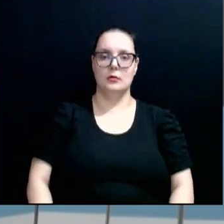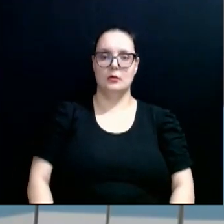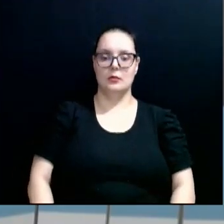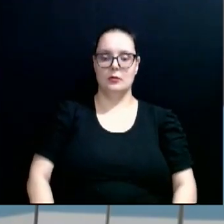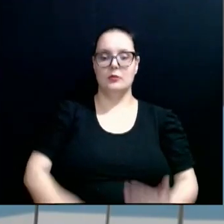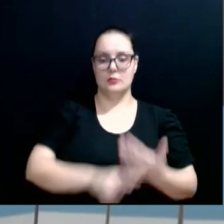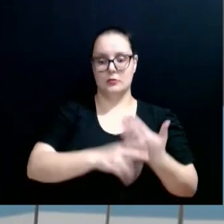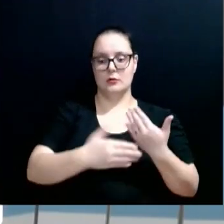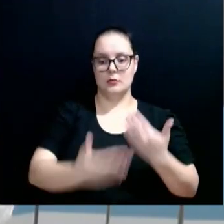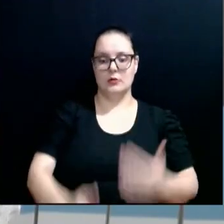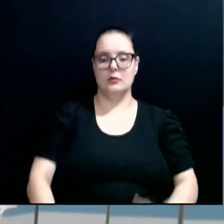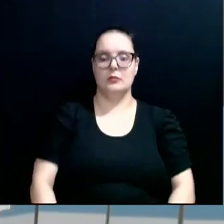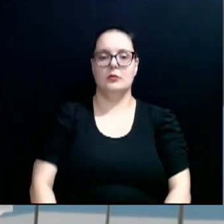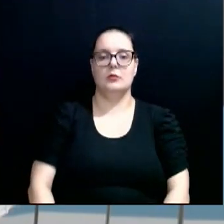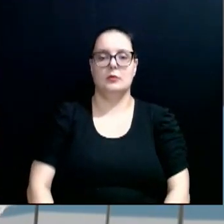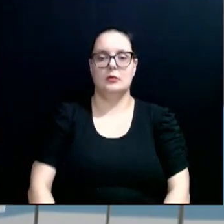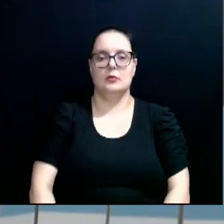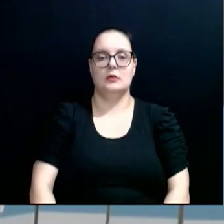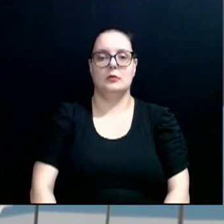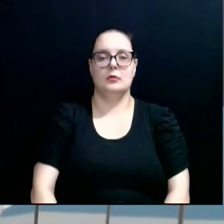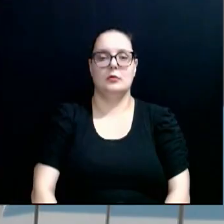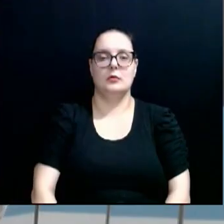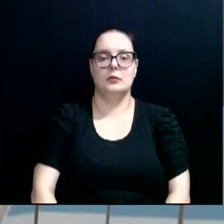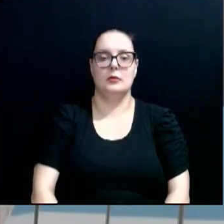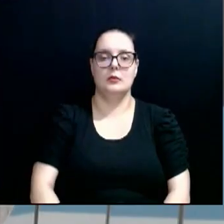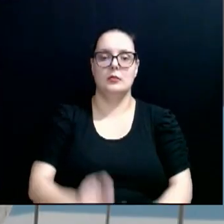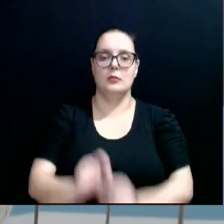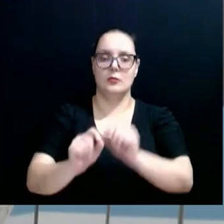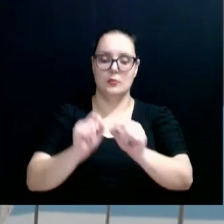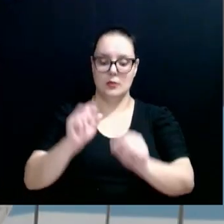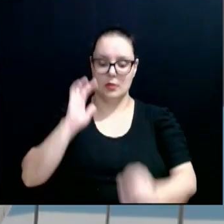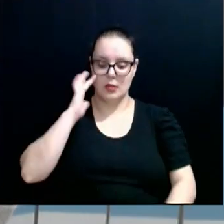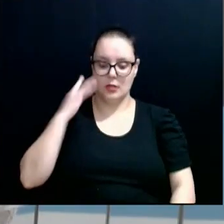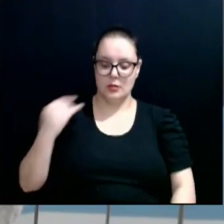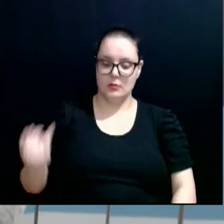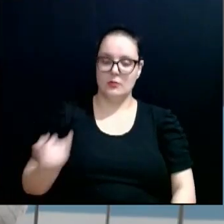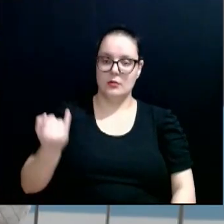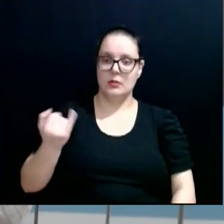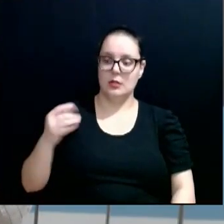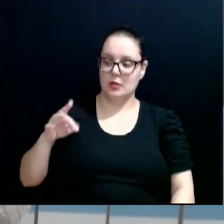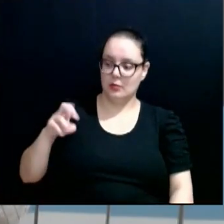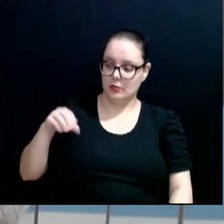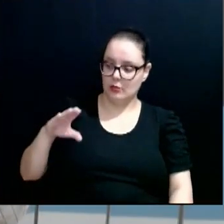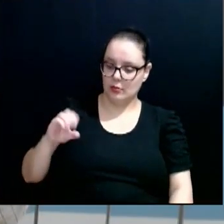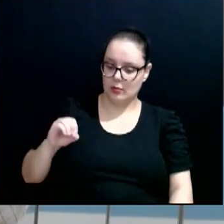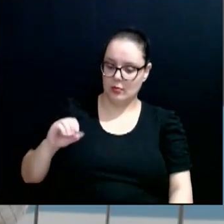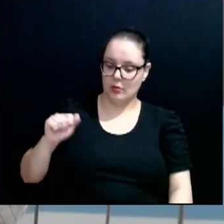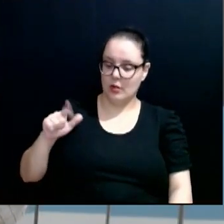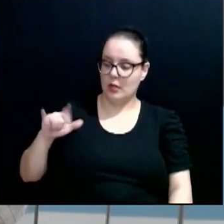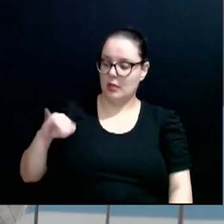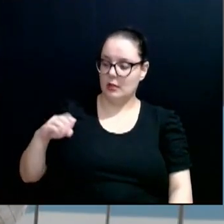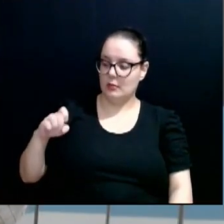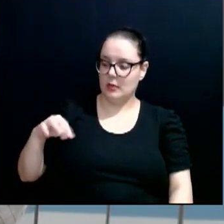O que eu acho interessante, essa troncoalimentação, nós vamos realmente